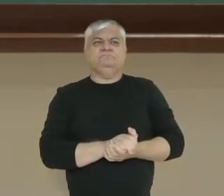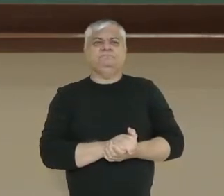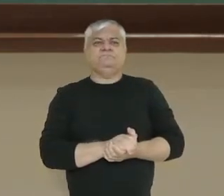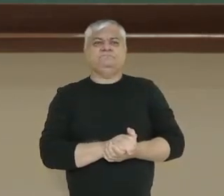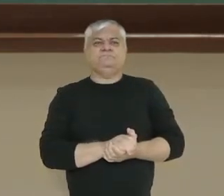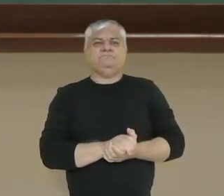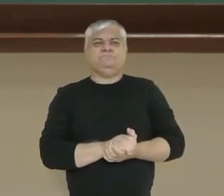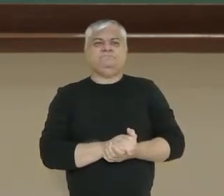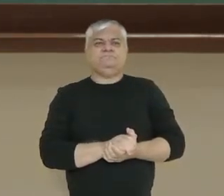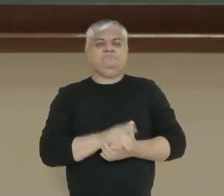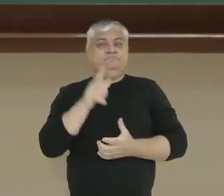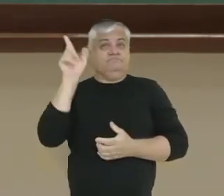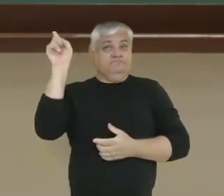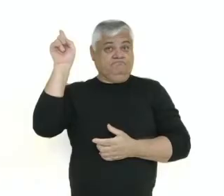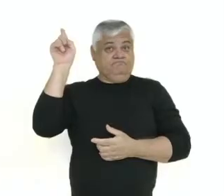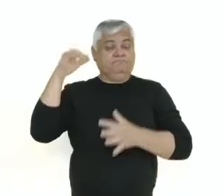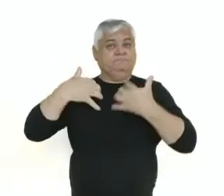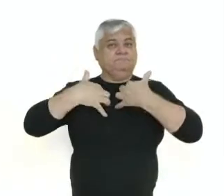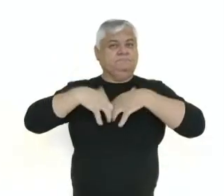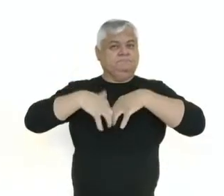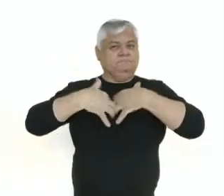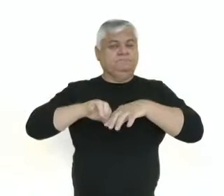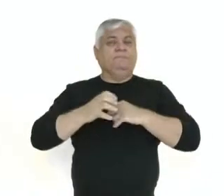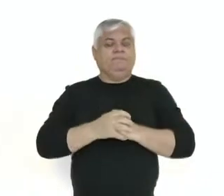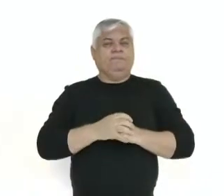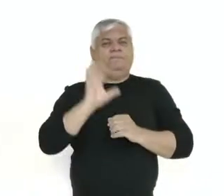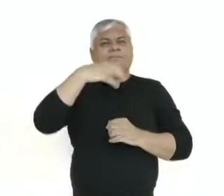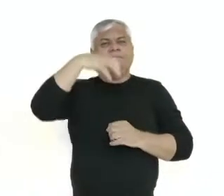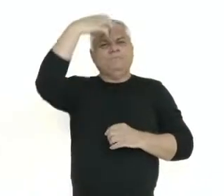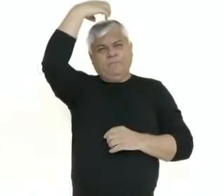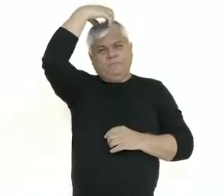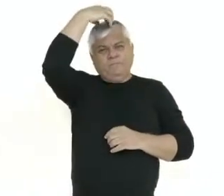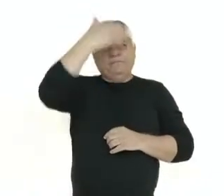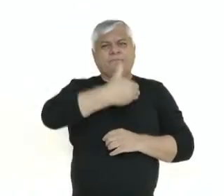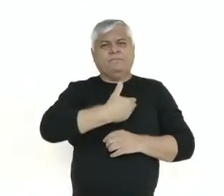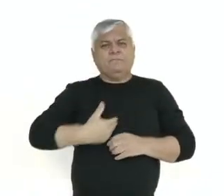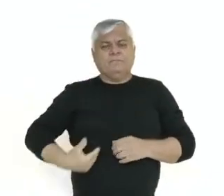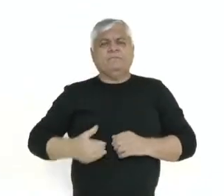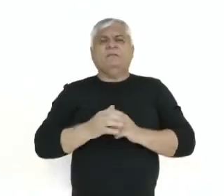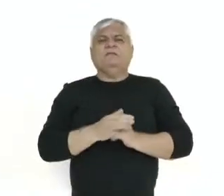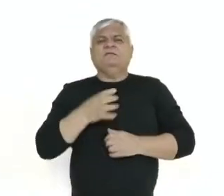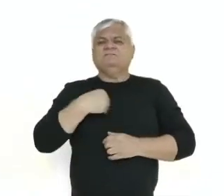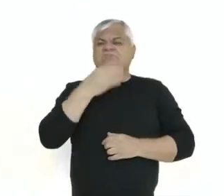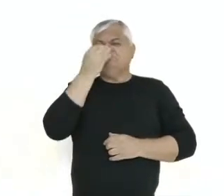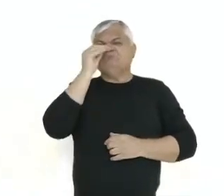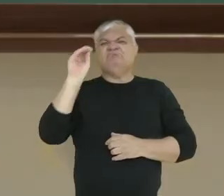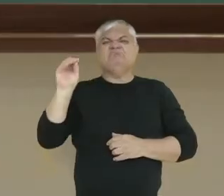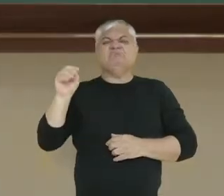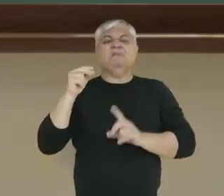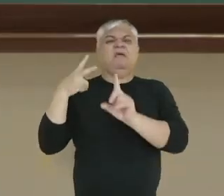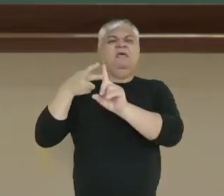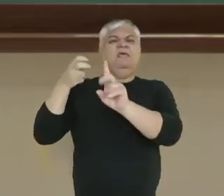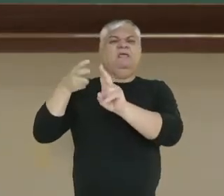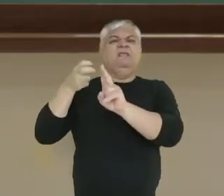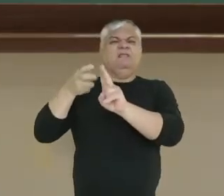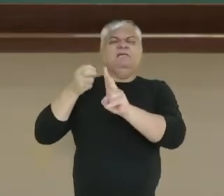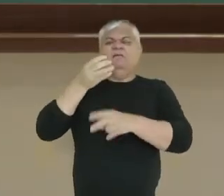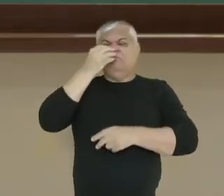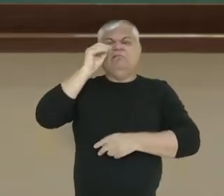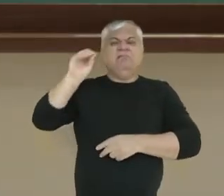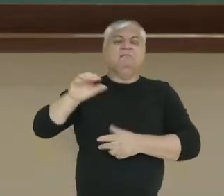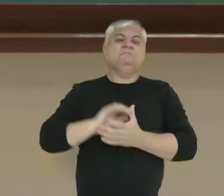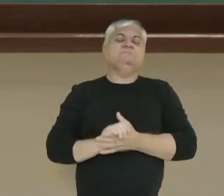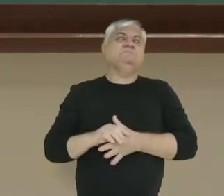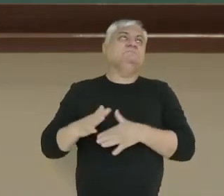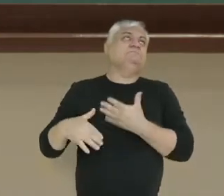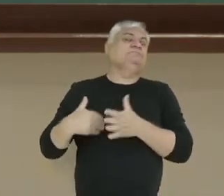Vamos refletir, gente, o Império Brasileiro, ele menosprezava as questões indígenas. Então, as populações indígenas, durante